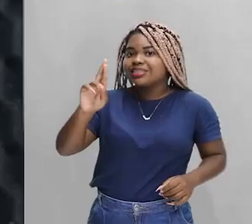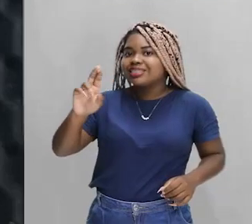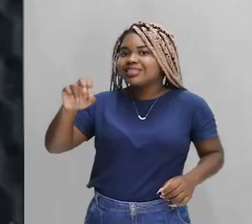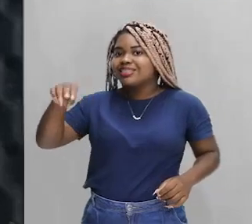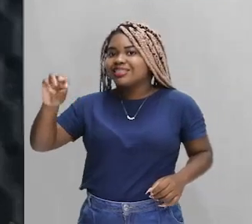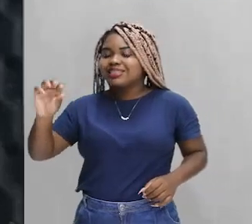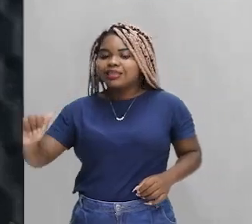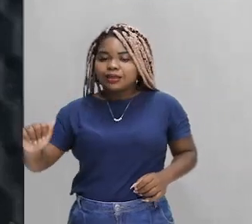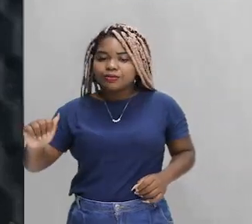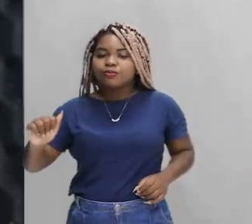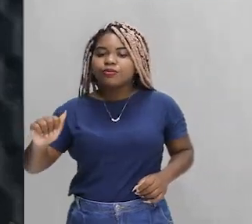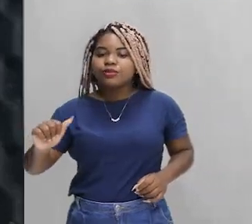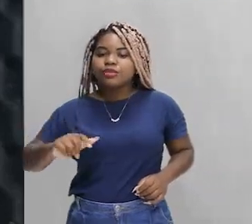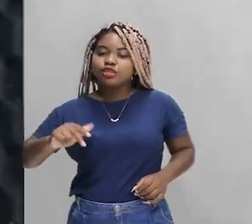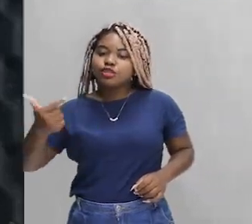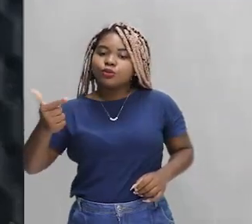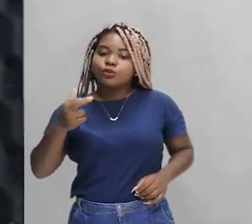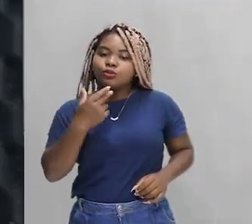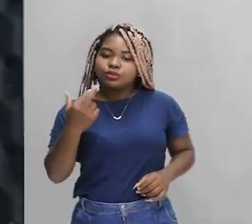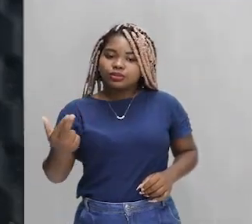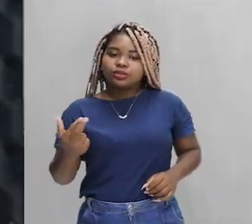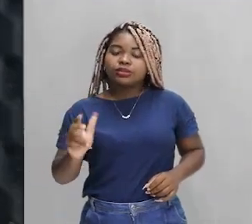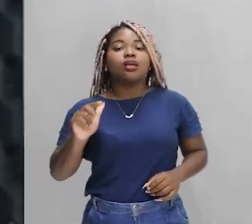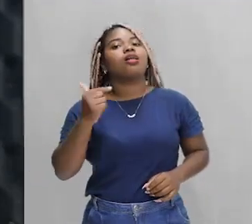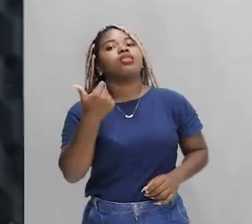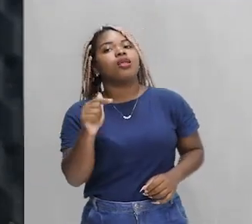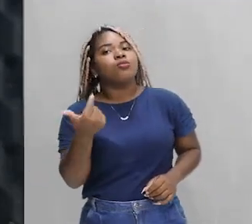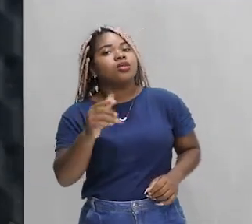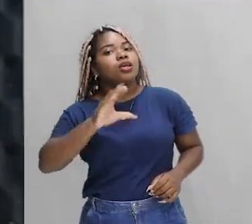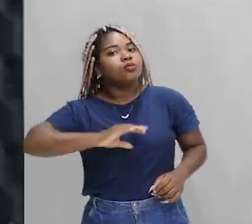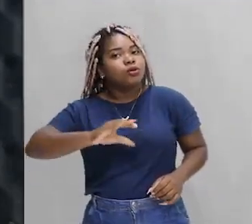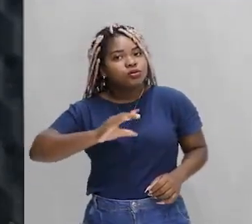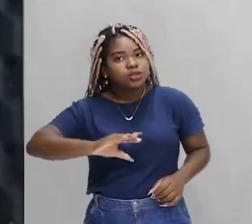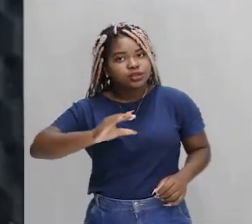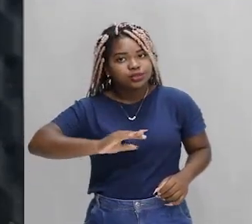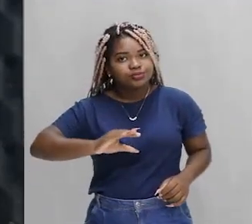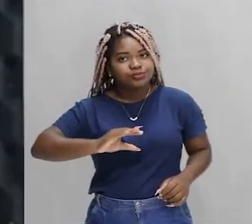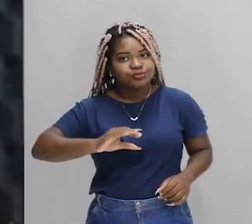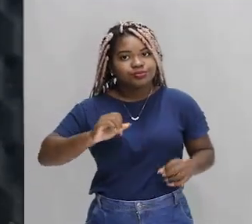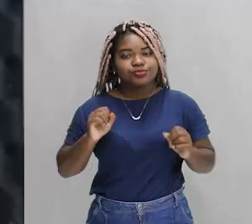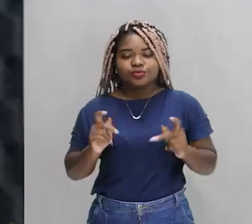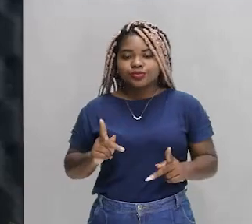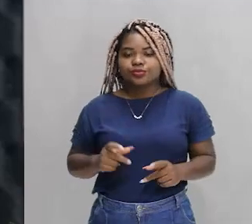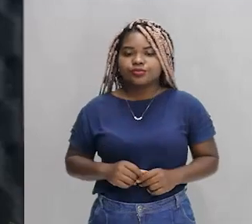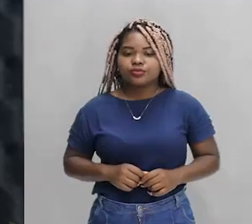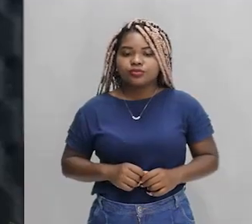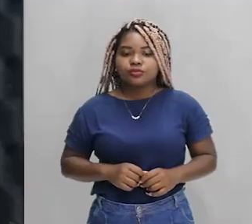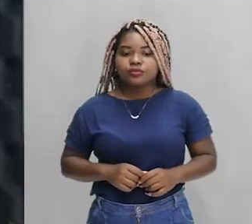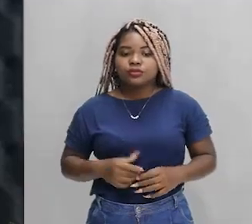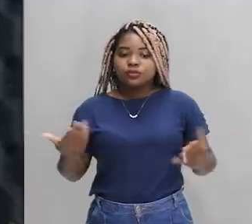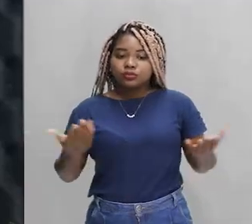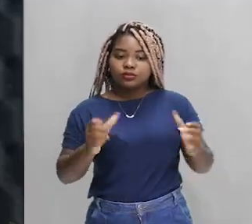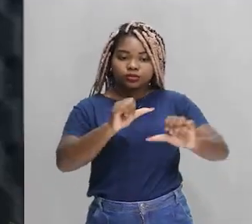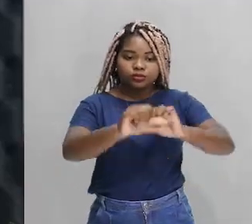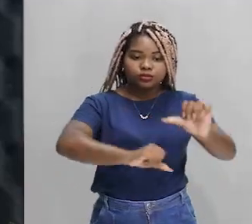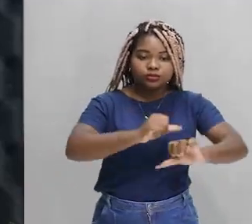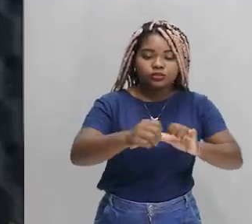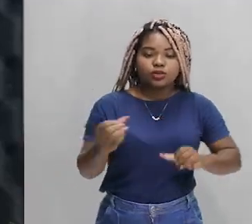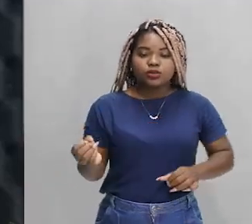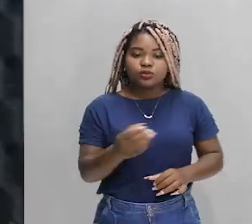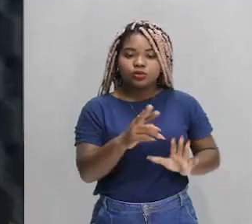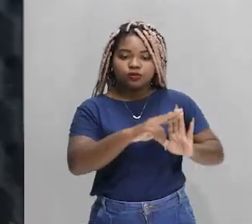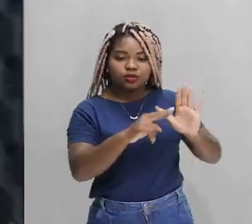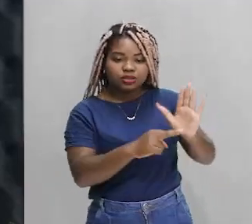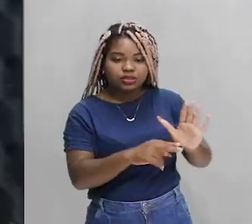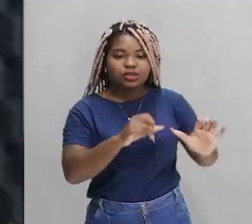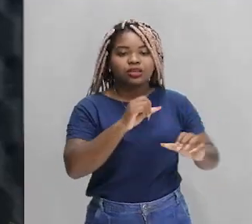românicos, germânicos e espanhol, deixou de existir na língua portuguesa. Então, das alterações que nós tivemos com o novo acordo ortográfico é